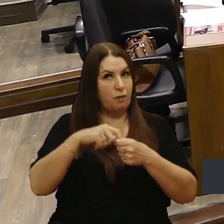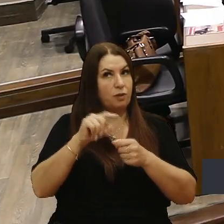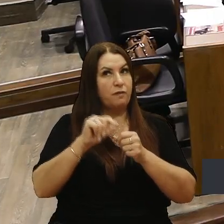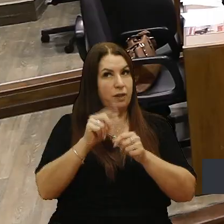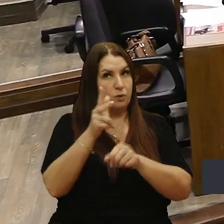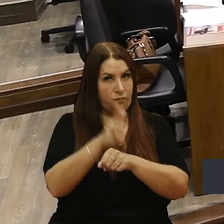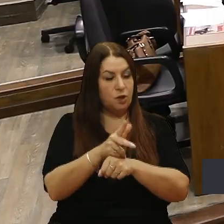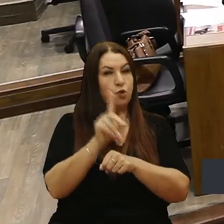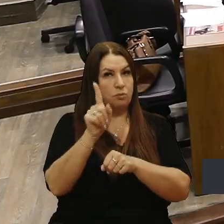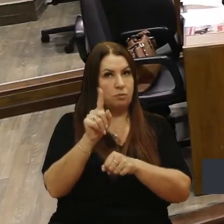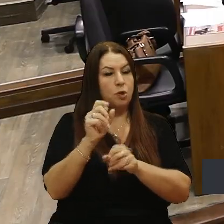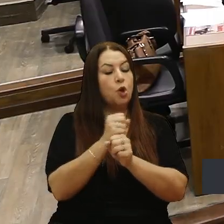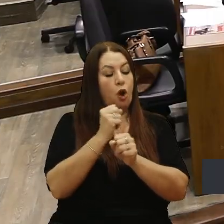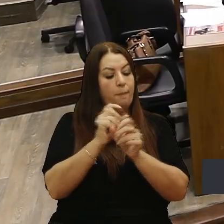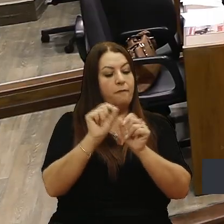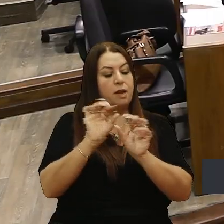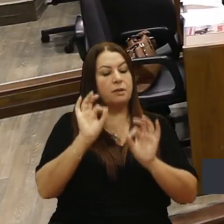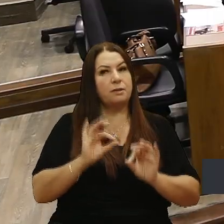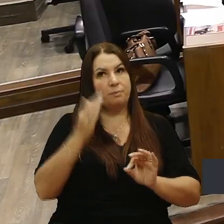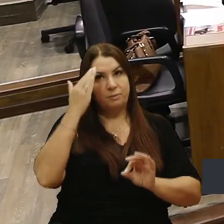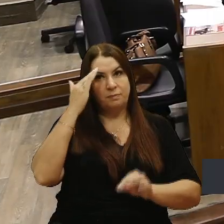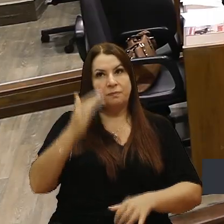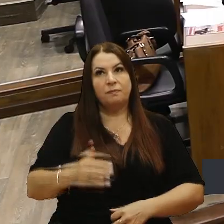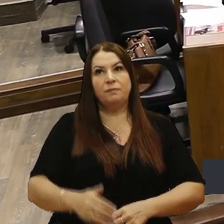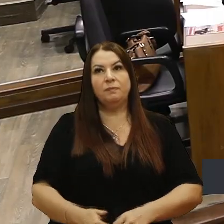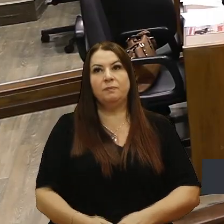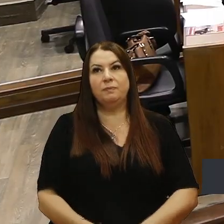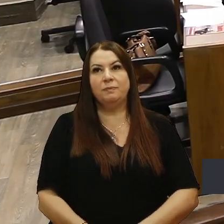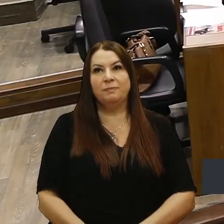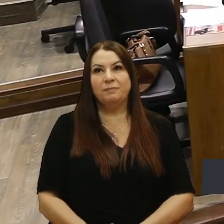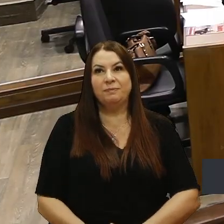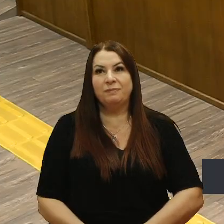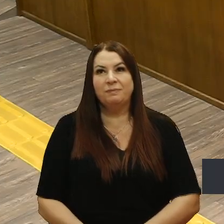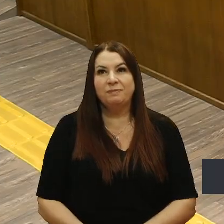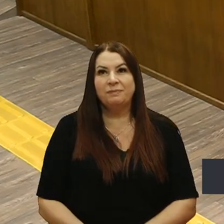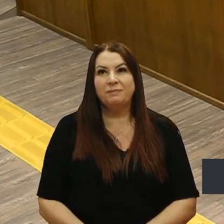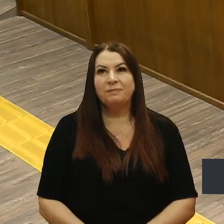vídeo da obra realizada. Muito obrigado. Próximo inscrito.